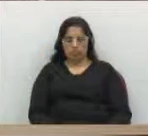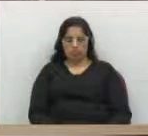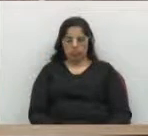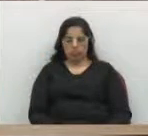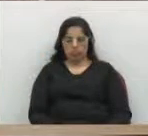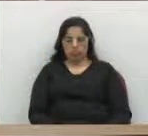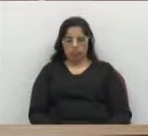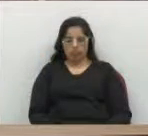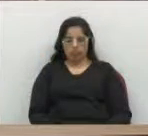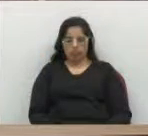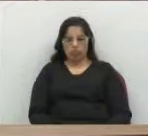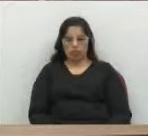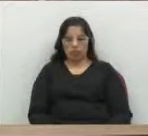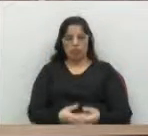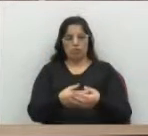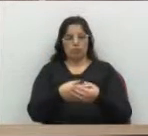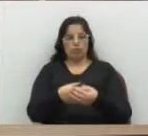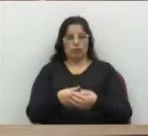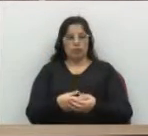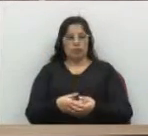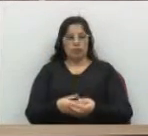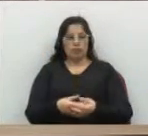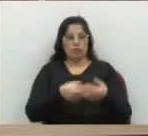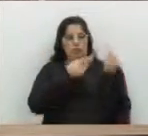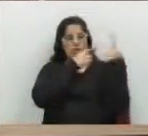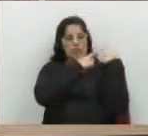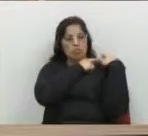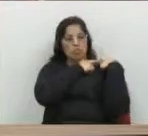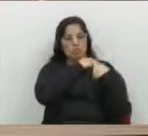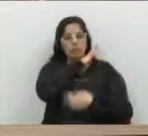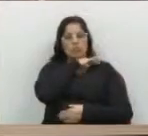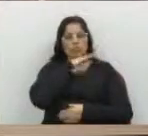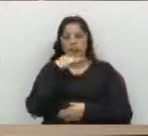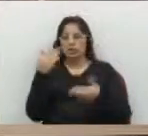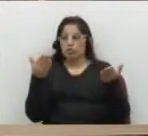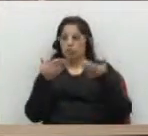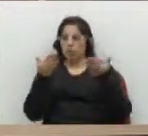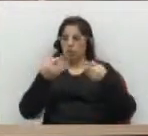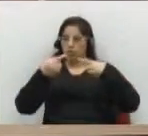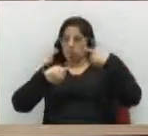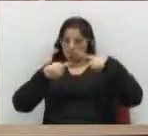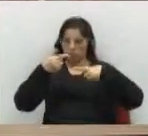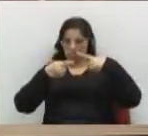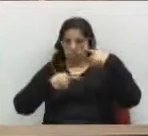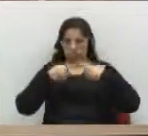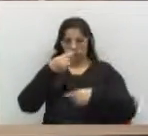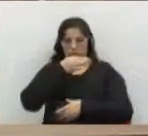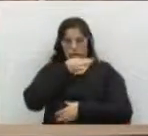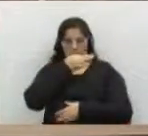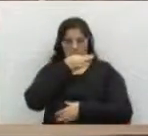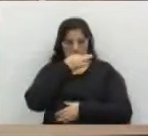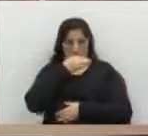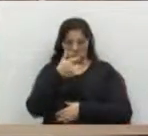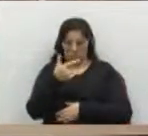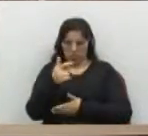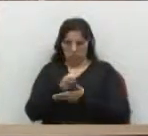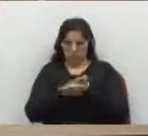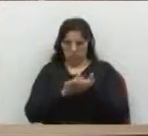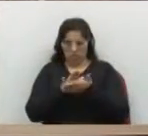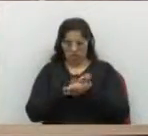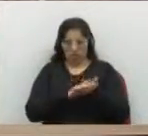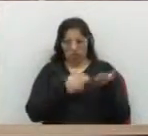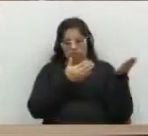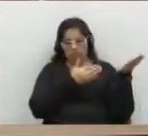496, vereador Aloísio, está em discussão. Não havendo quem queira, encaminhe-se ao